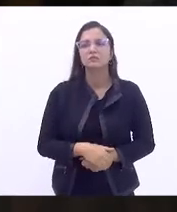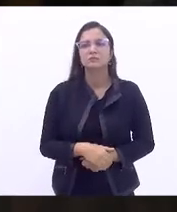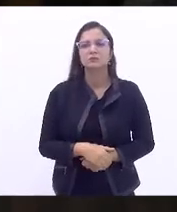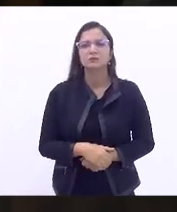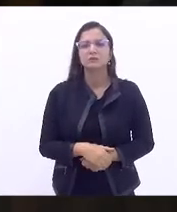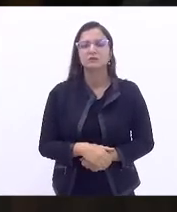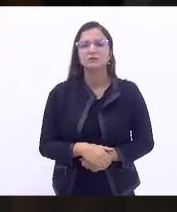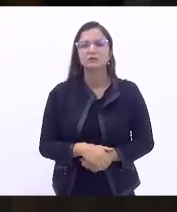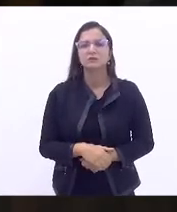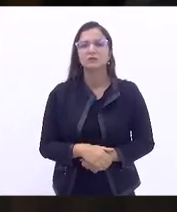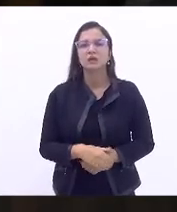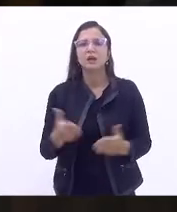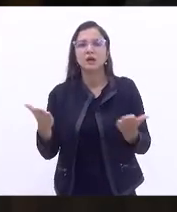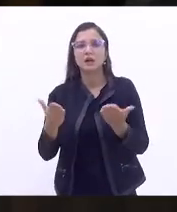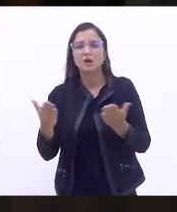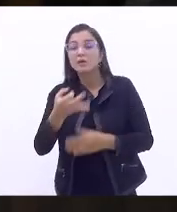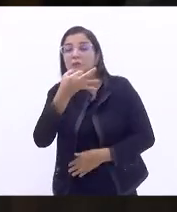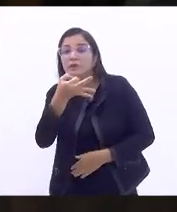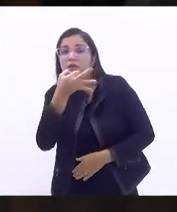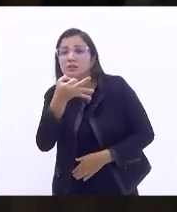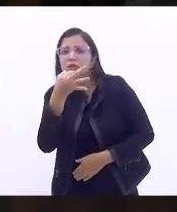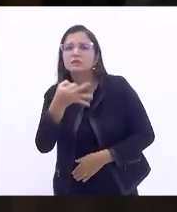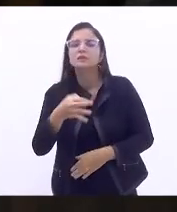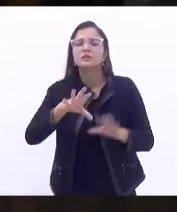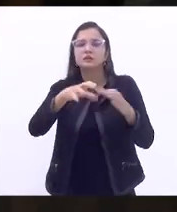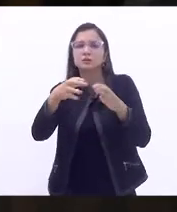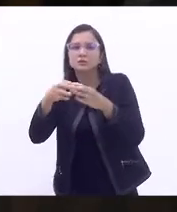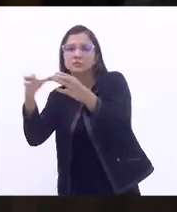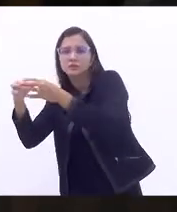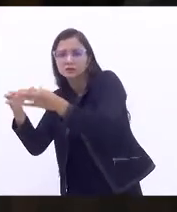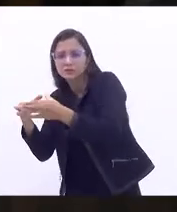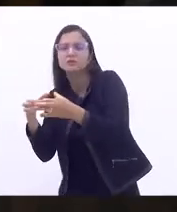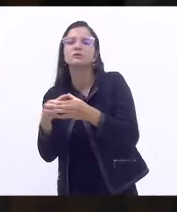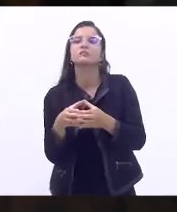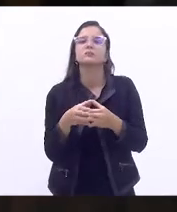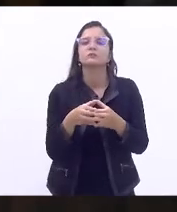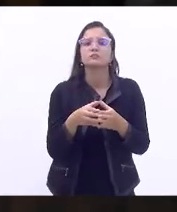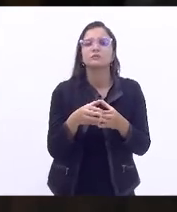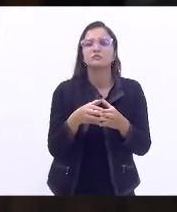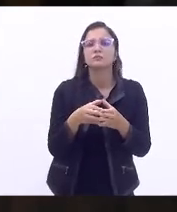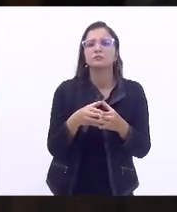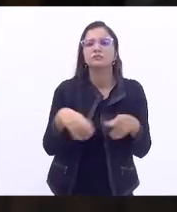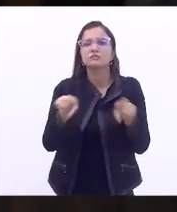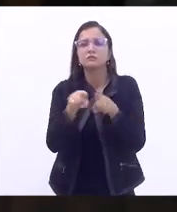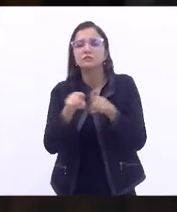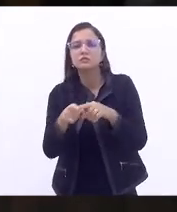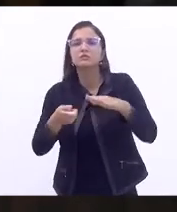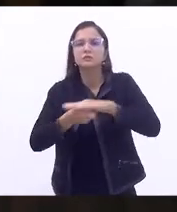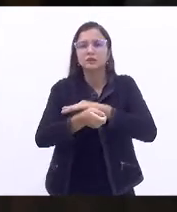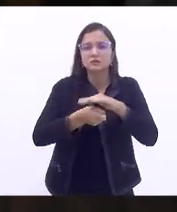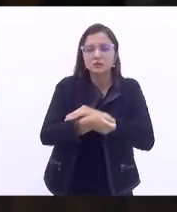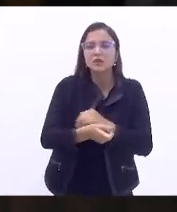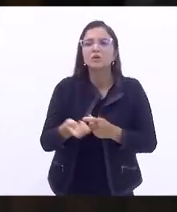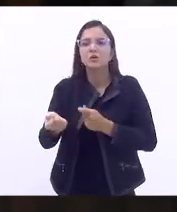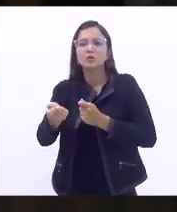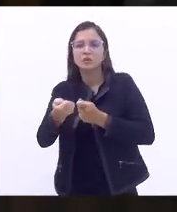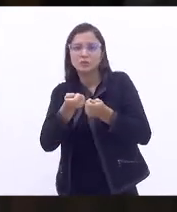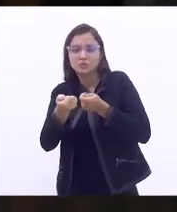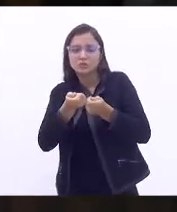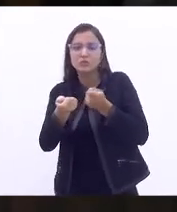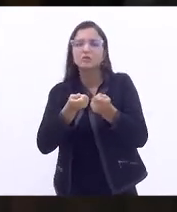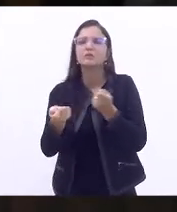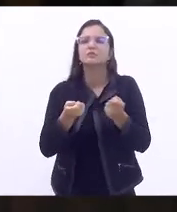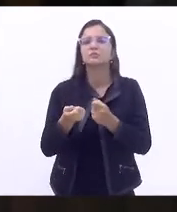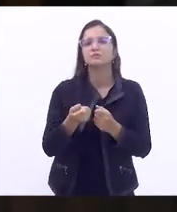Pendendo de pareceres das comissões de Constituição e Justiça, de Minas e Energia, de Economia, Indústria e Comércio, de Tributação, Controle da Arrecadação Estadual, Fiscalização dos Tributos Estaduais